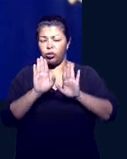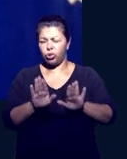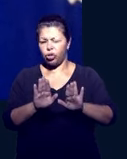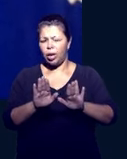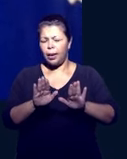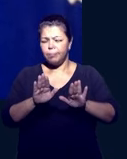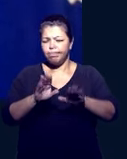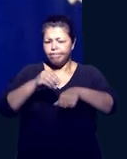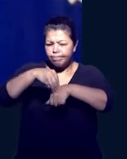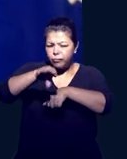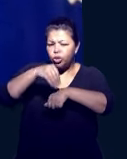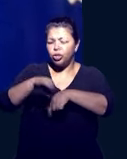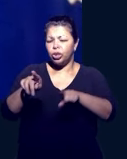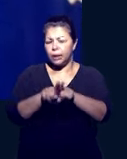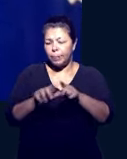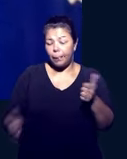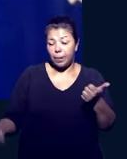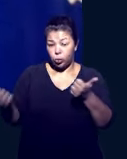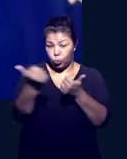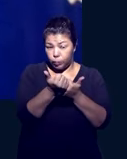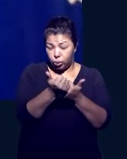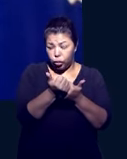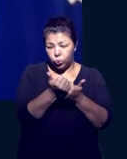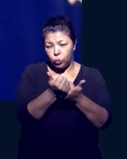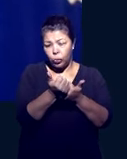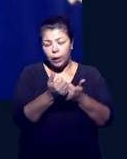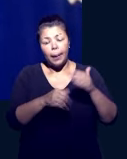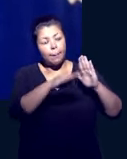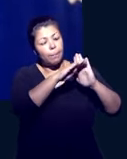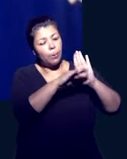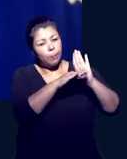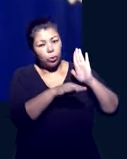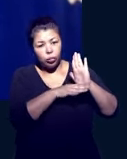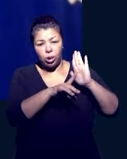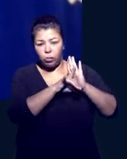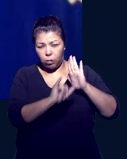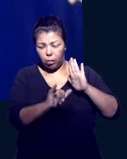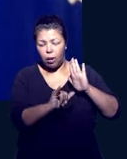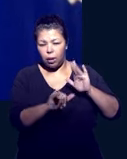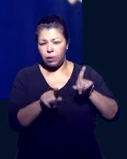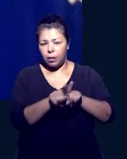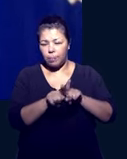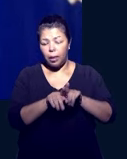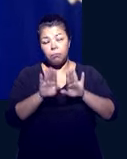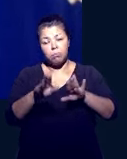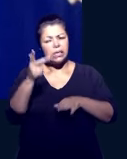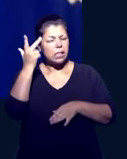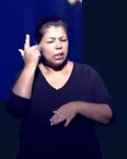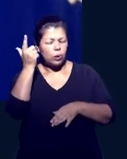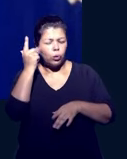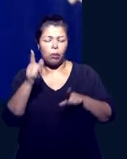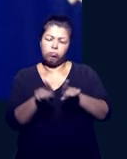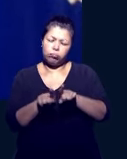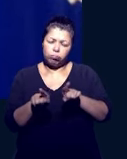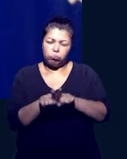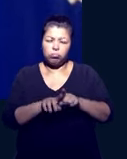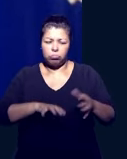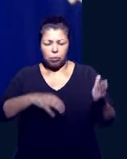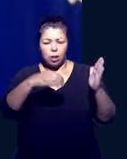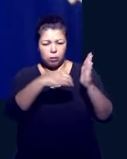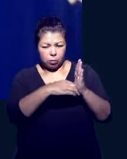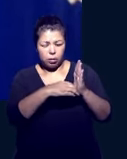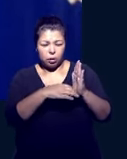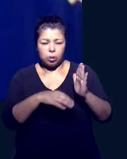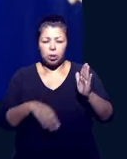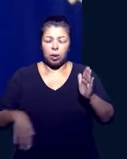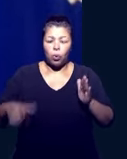instalada a comissão ou de ser substituída por um projeto de lei essa é uma definição que naturalmente a câmara dos deputados como casa iniciadora